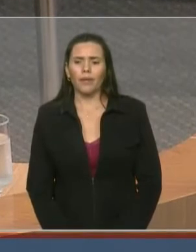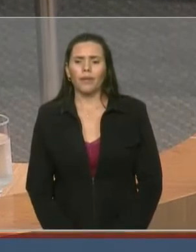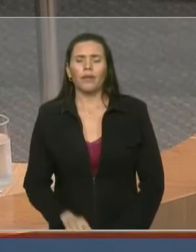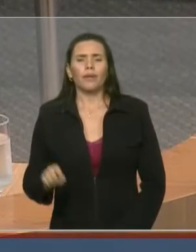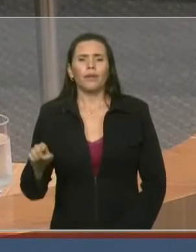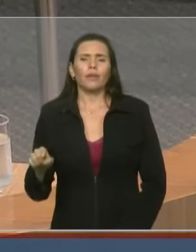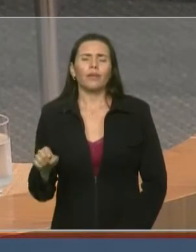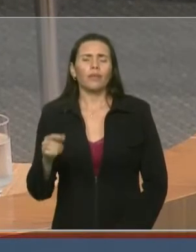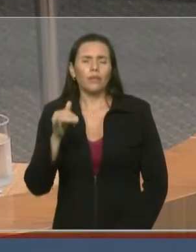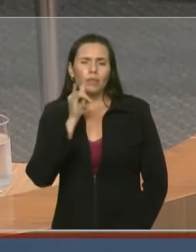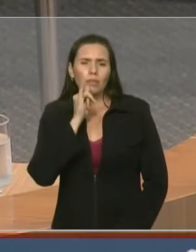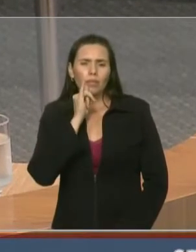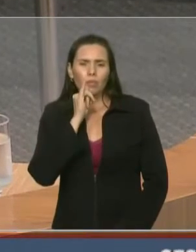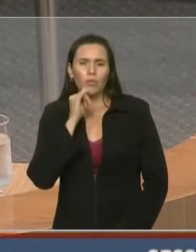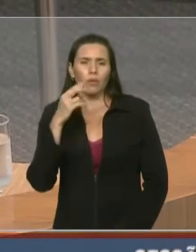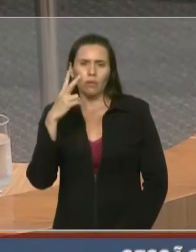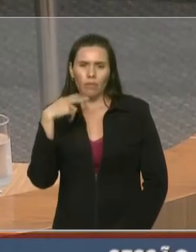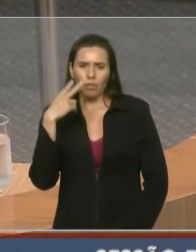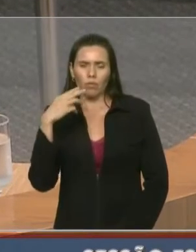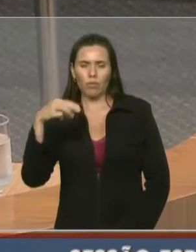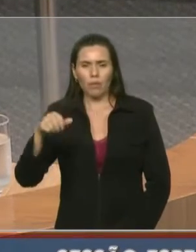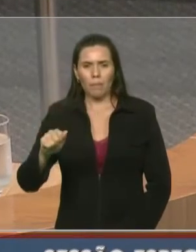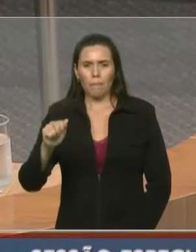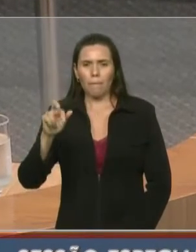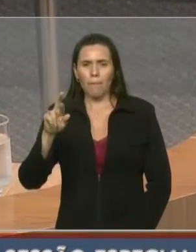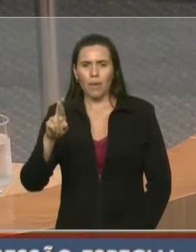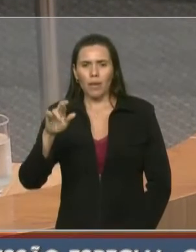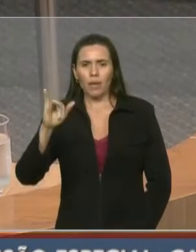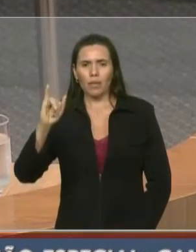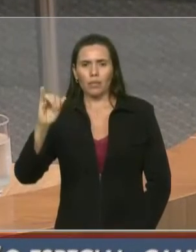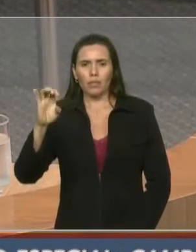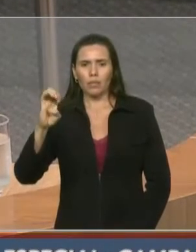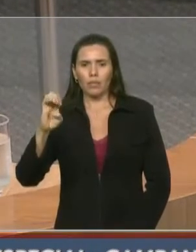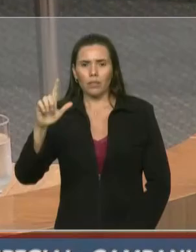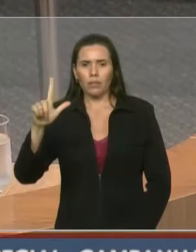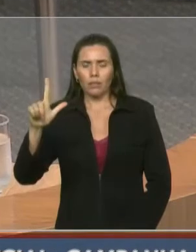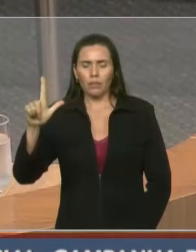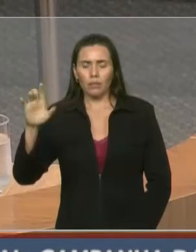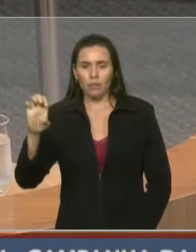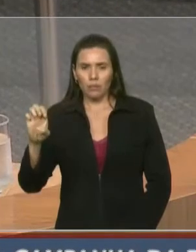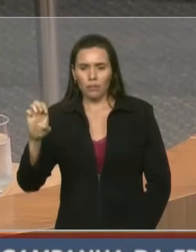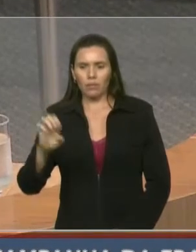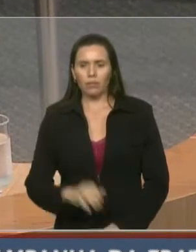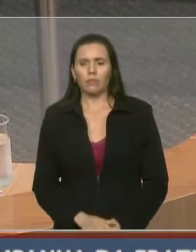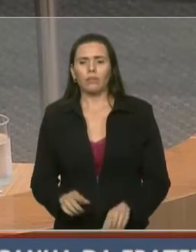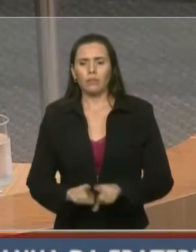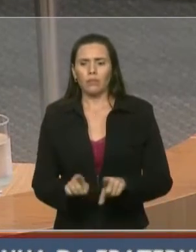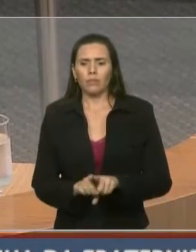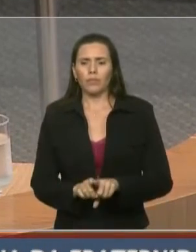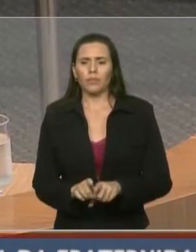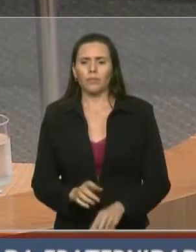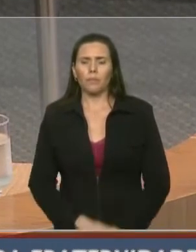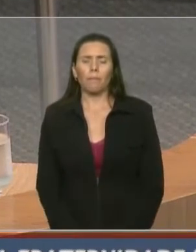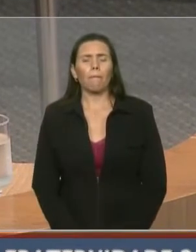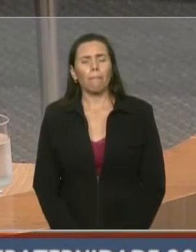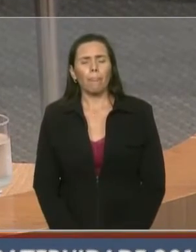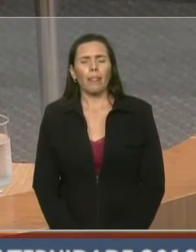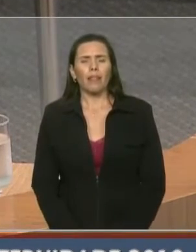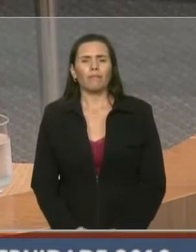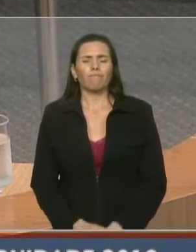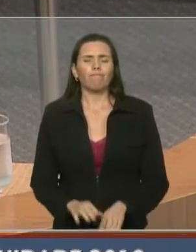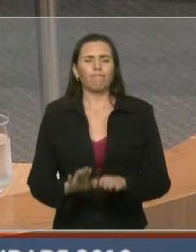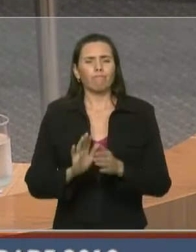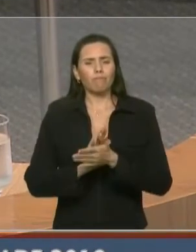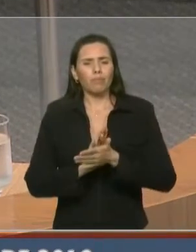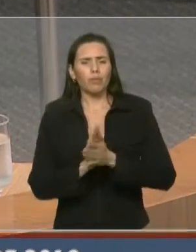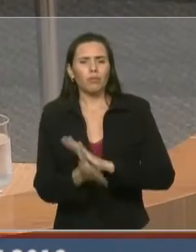pública, como é o caso da vereadora Marielle. Ou ainda das desigualdades etárias, geracionais, de